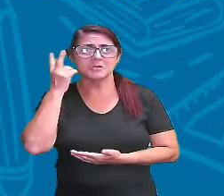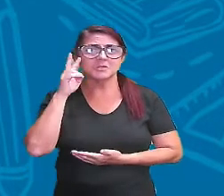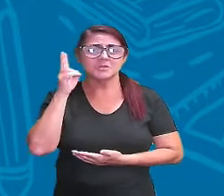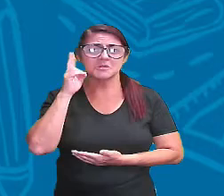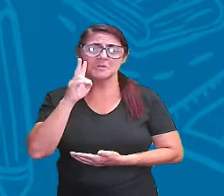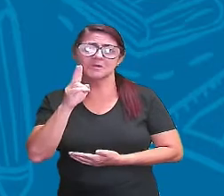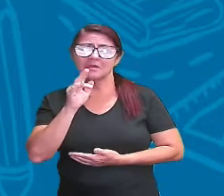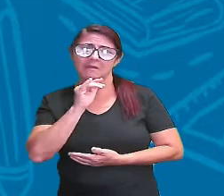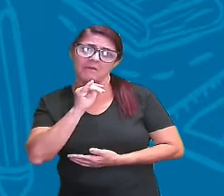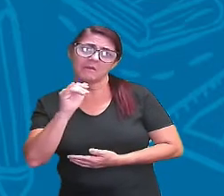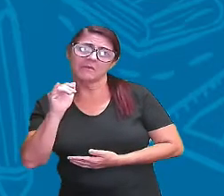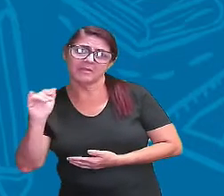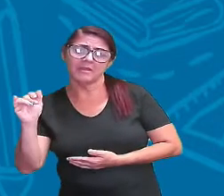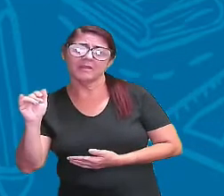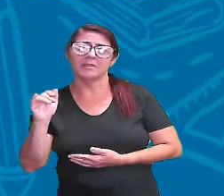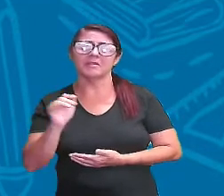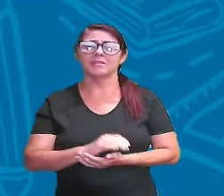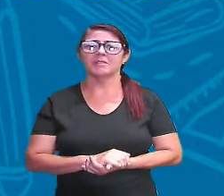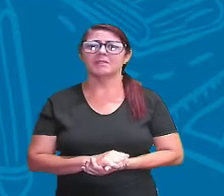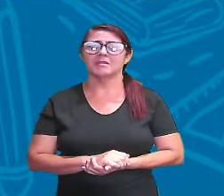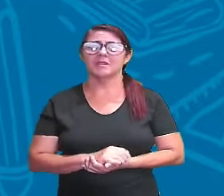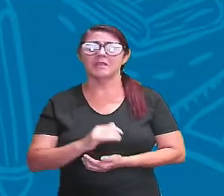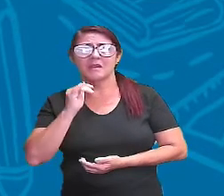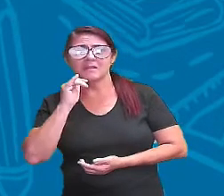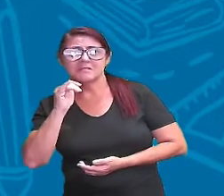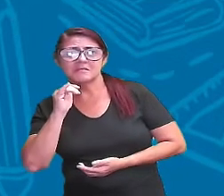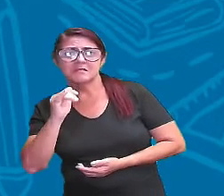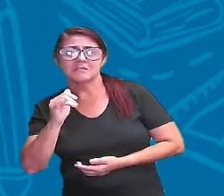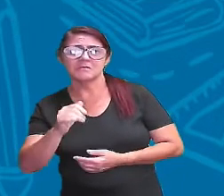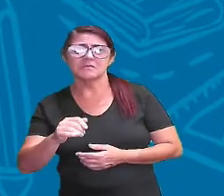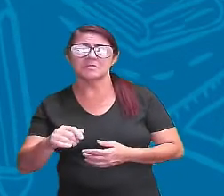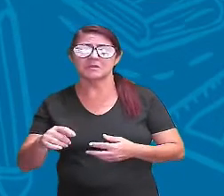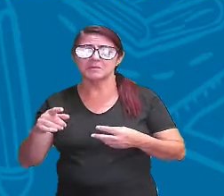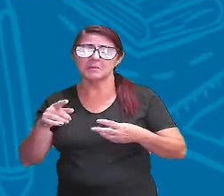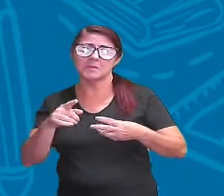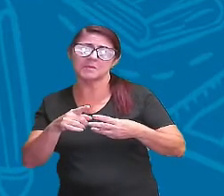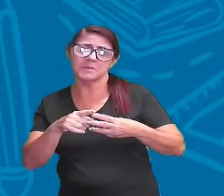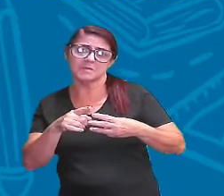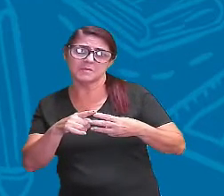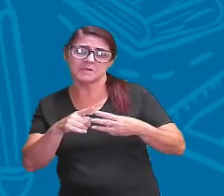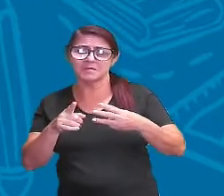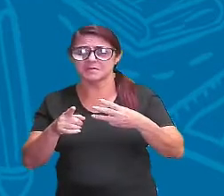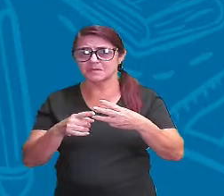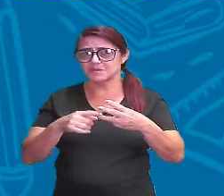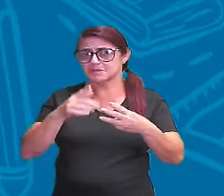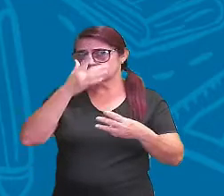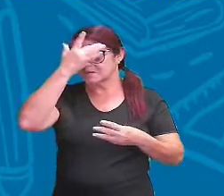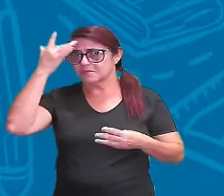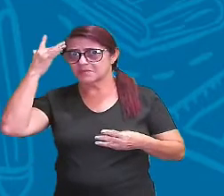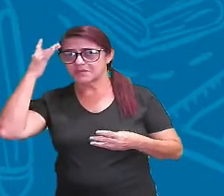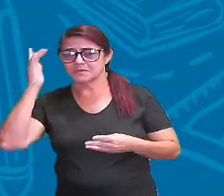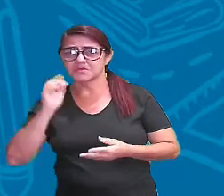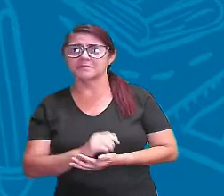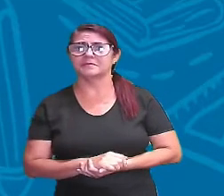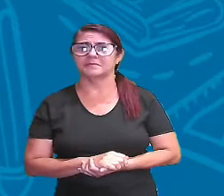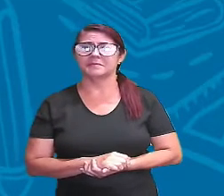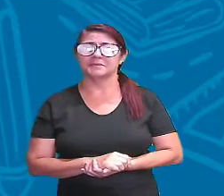narradas, diferenciando narrativas em primeira e terceiras pessoas. Então, olha